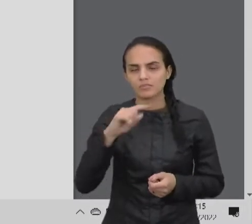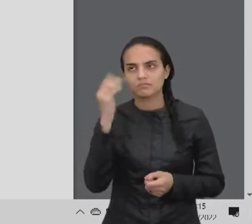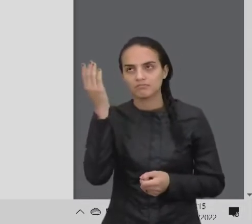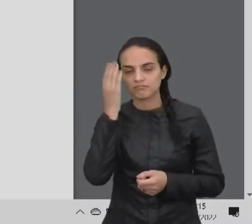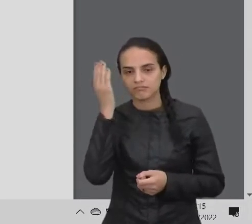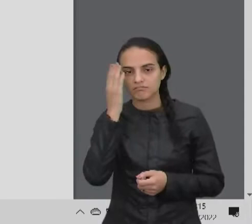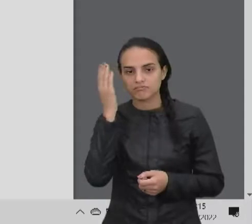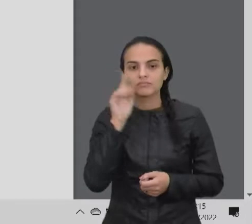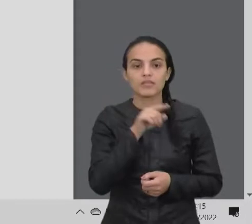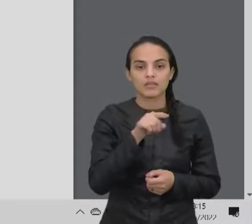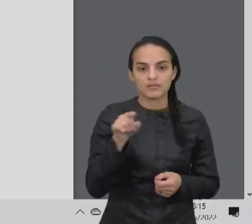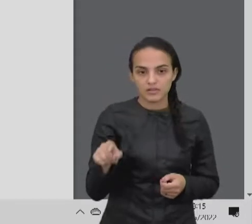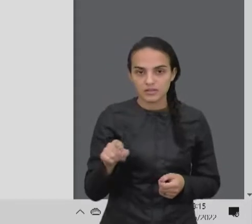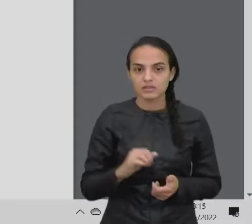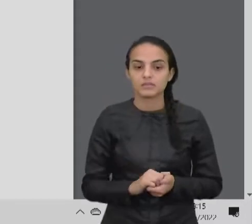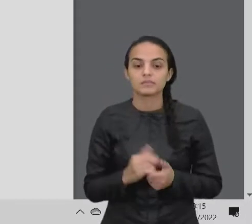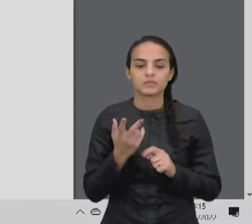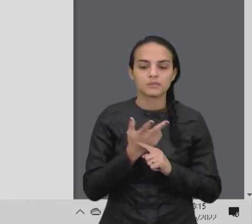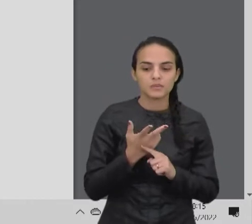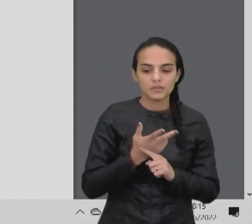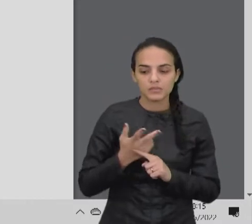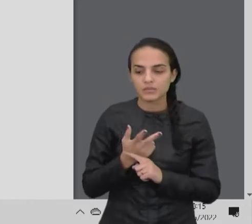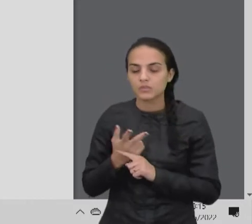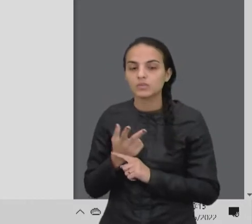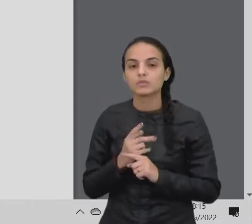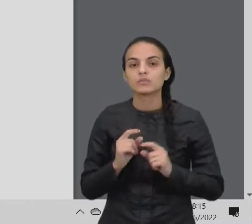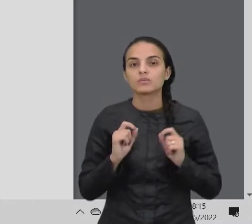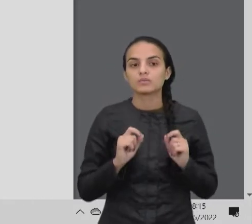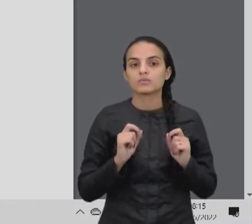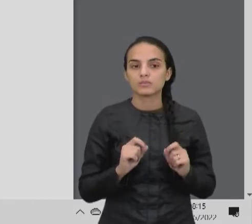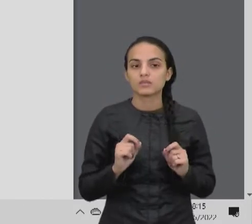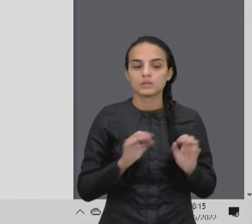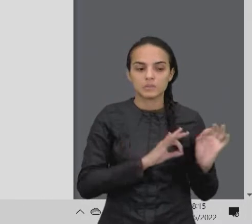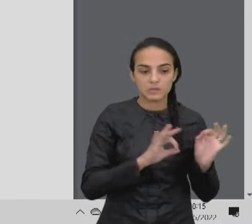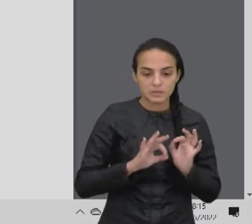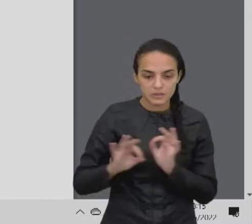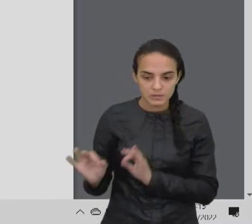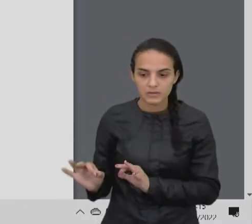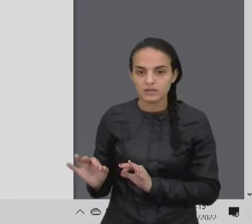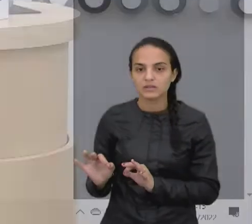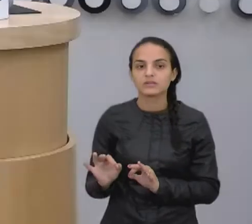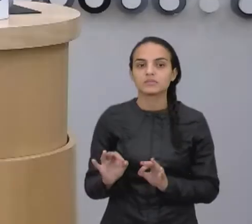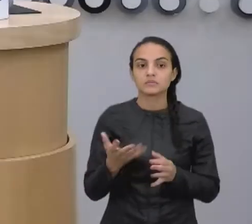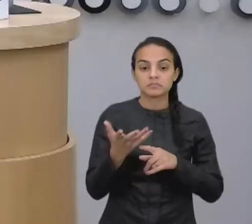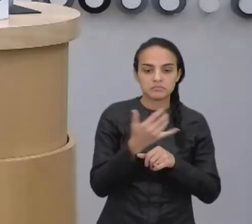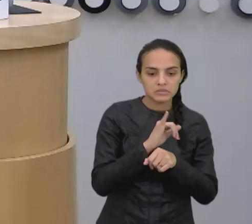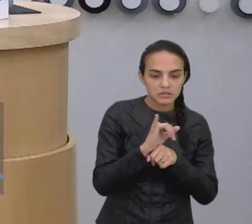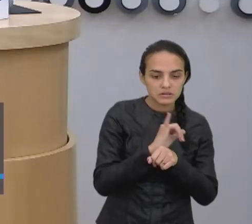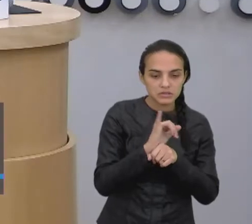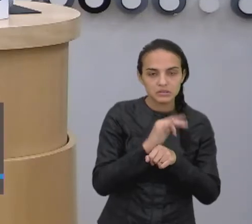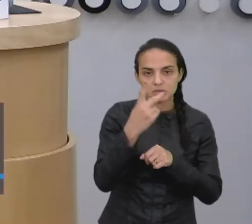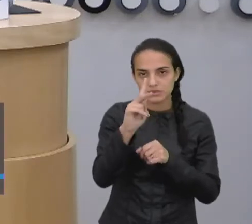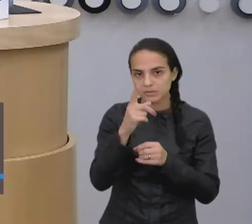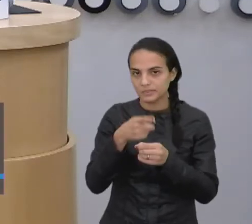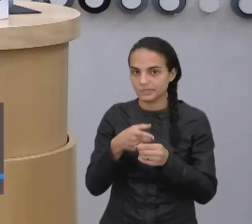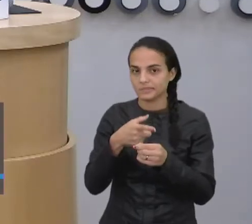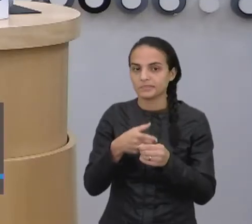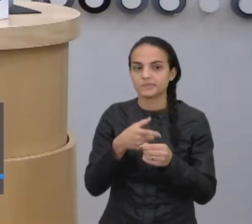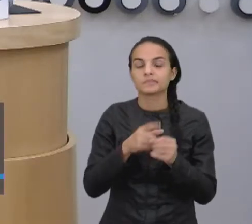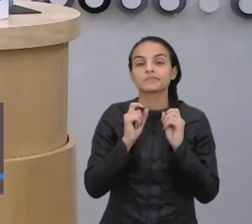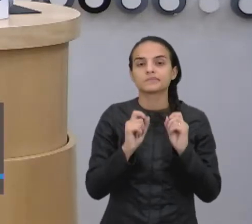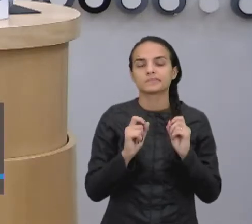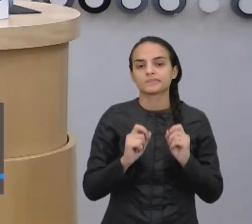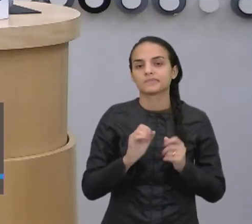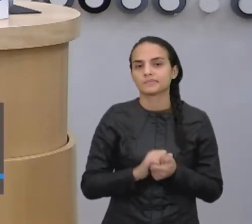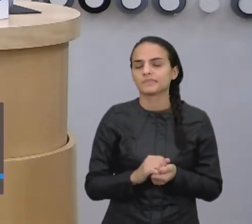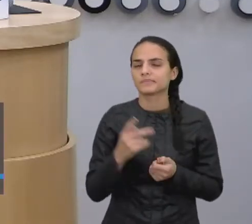disso, tá, você procure aí o plano diretor estratégico do seu município, tá? Que